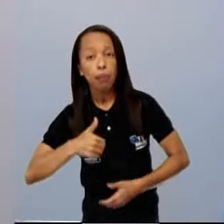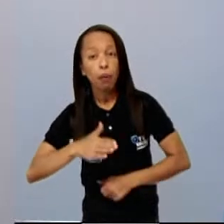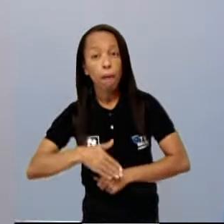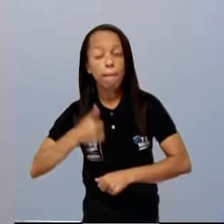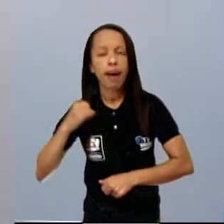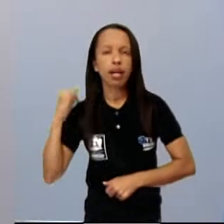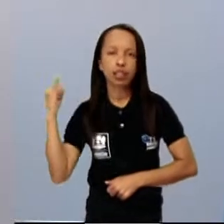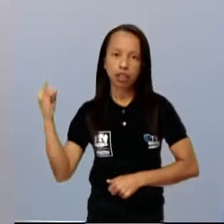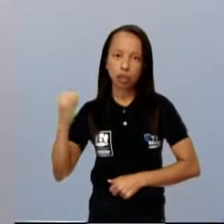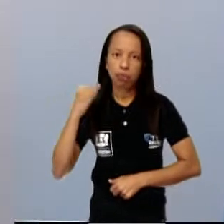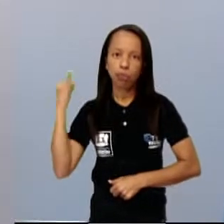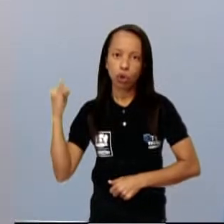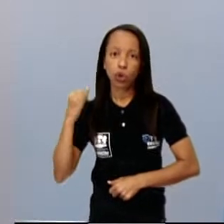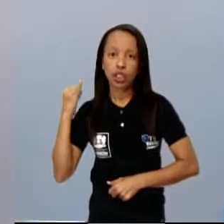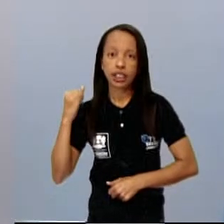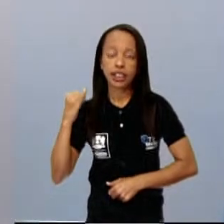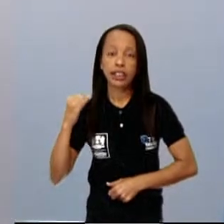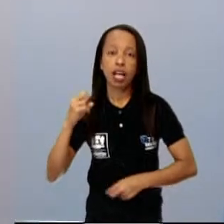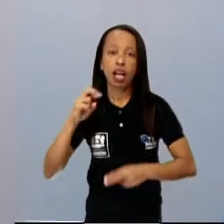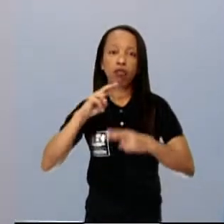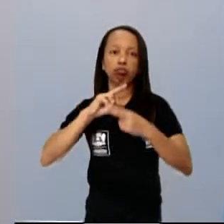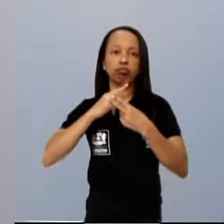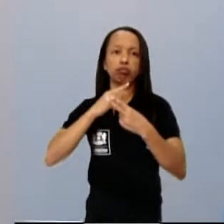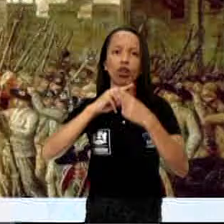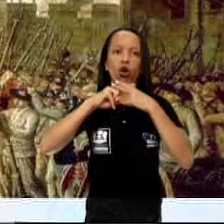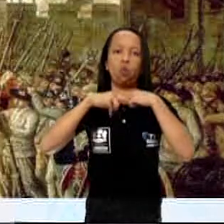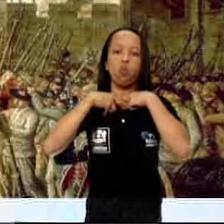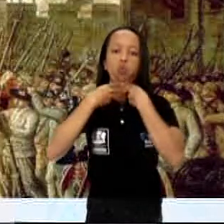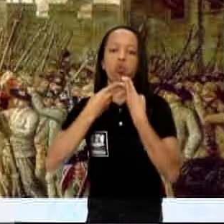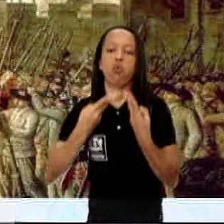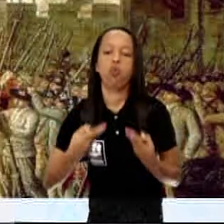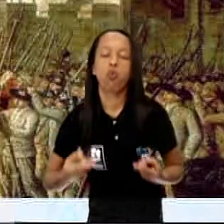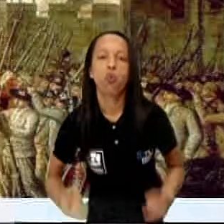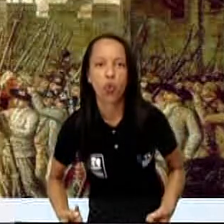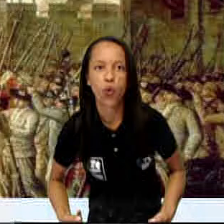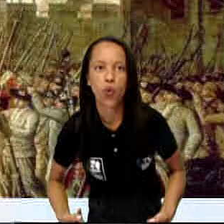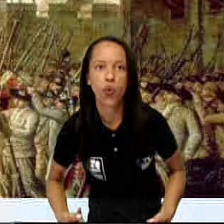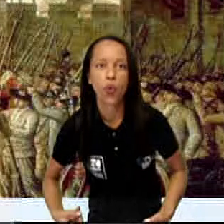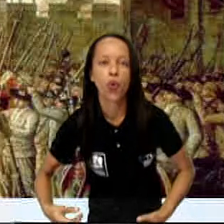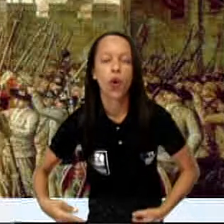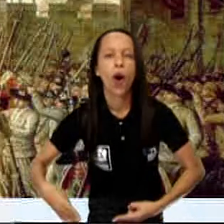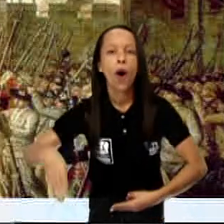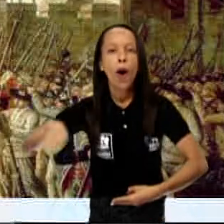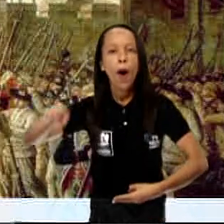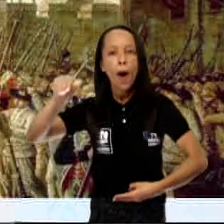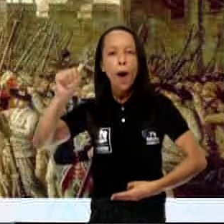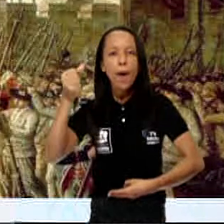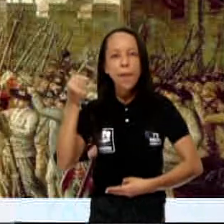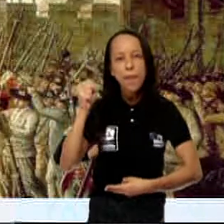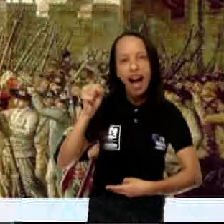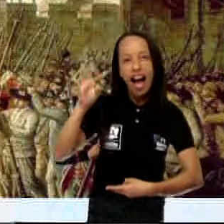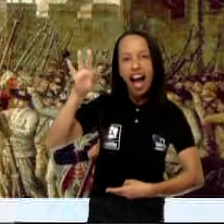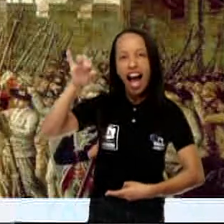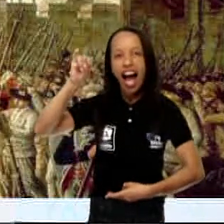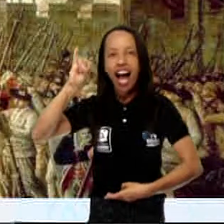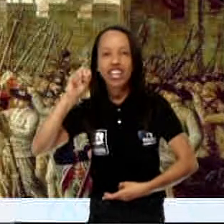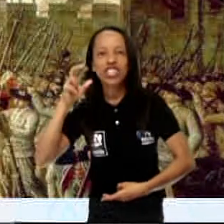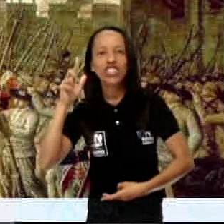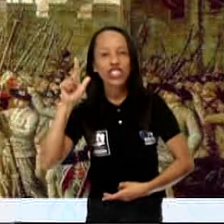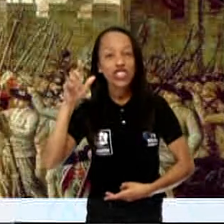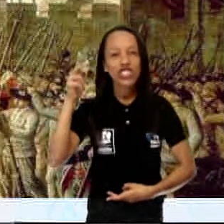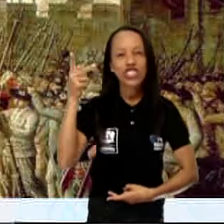de Queda da Bastilha. Vejam aí no slide. A Bastilha era esse castelão aqui, ó, e era uma espécie